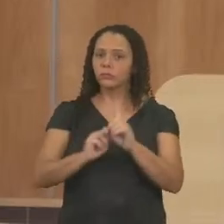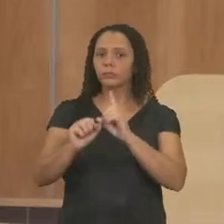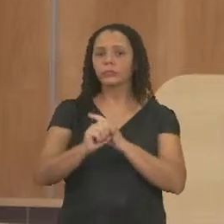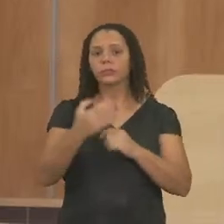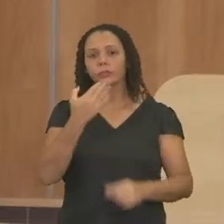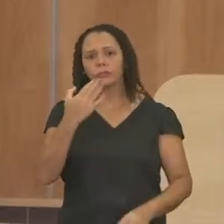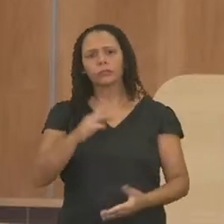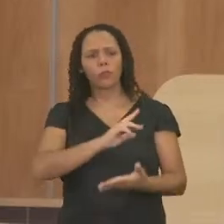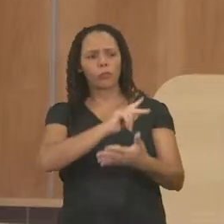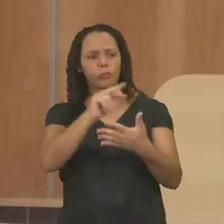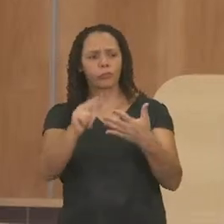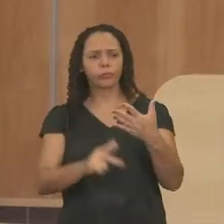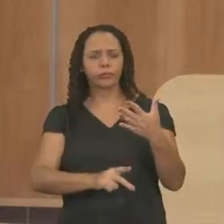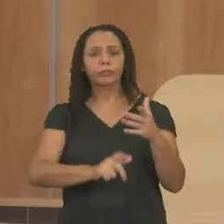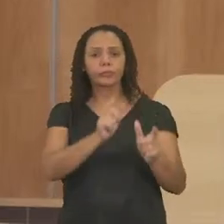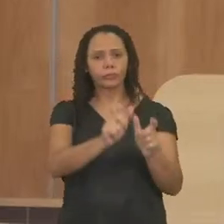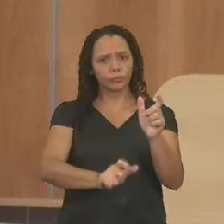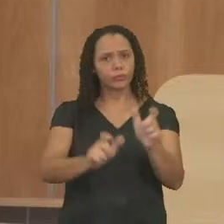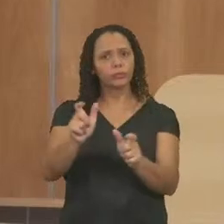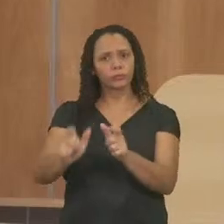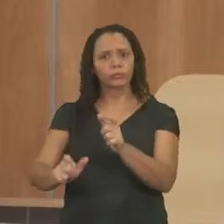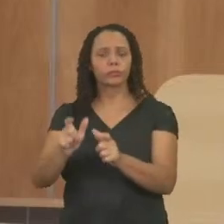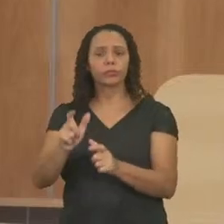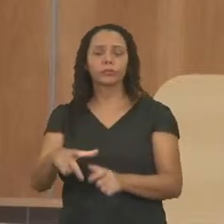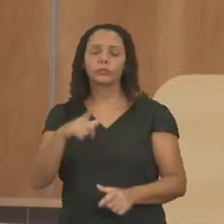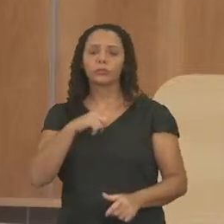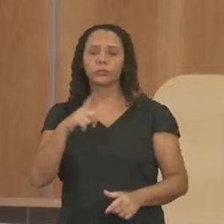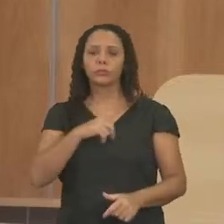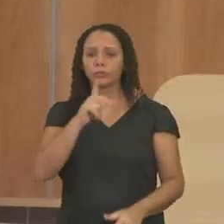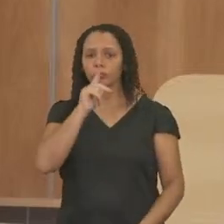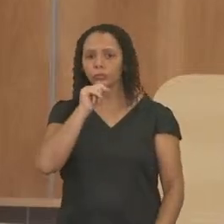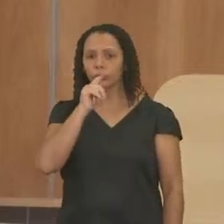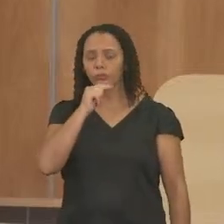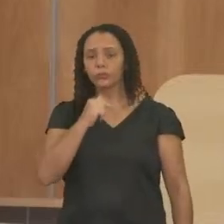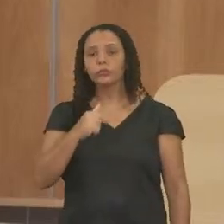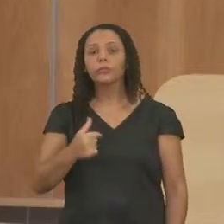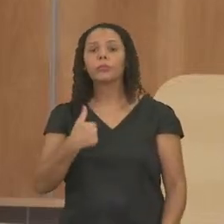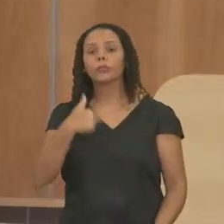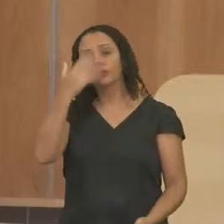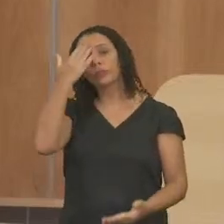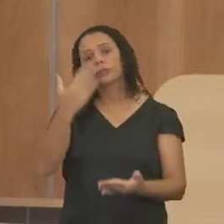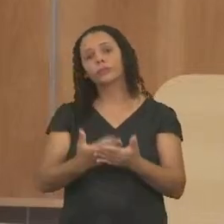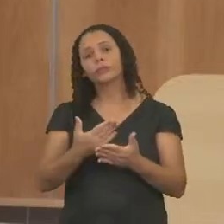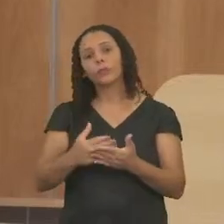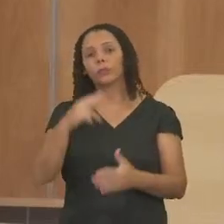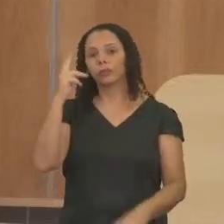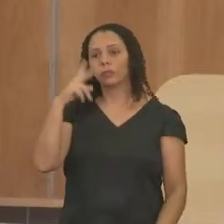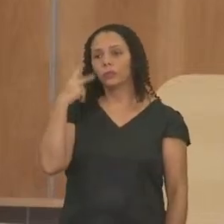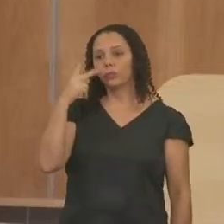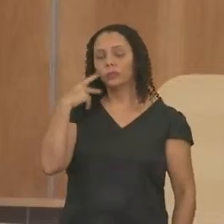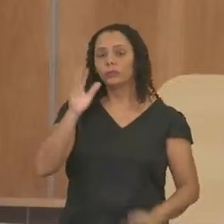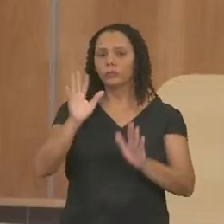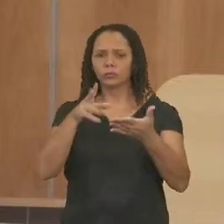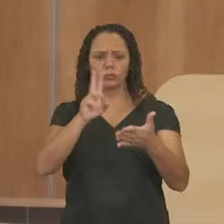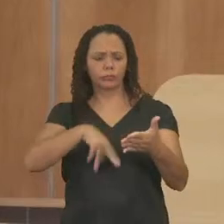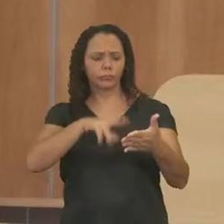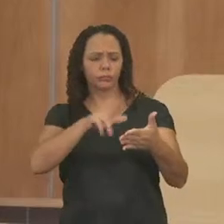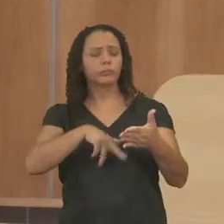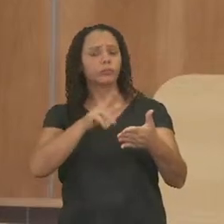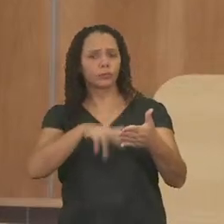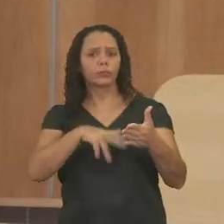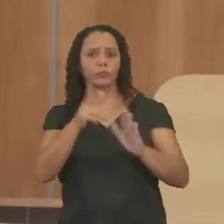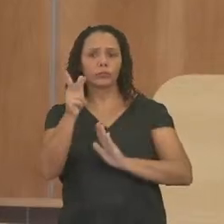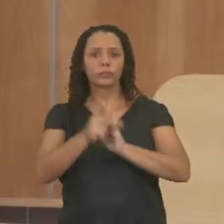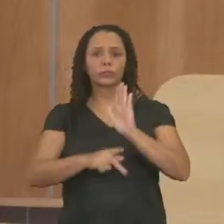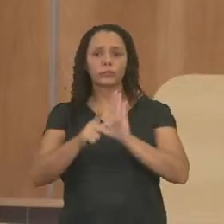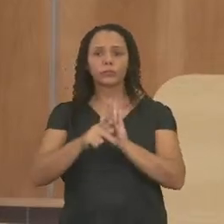de vários bairros para que se tenha água nesses espaços esportivos. Eu tenho certeza que os nobres vereadores já leram esse projeto, né? A